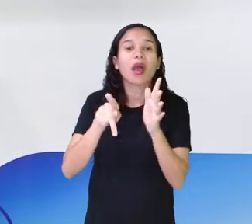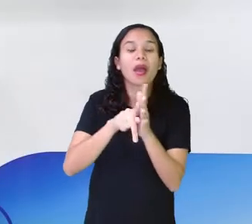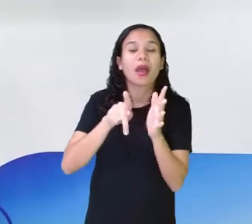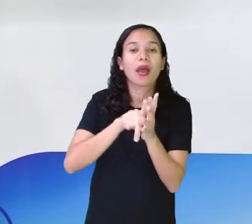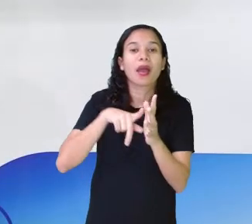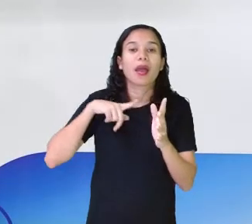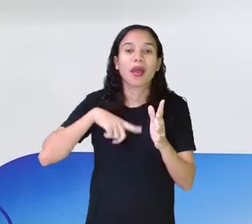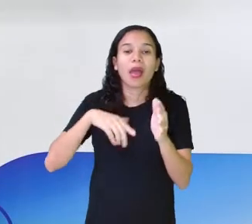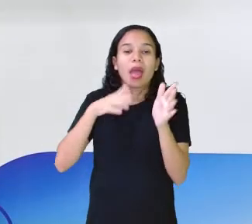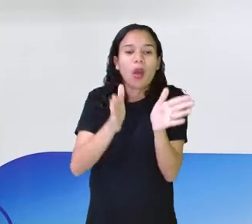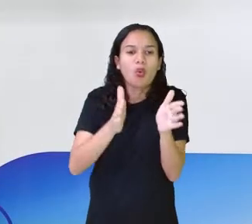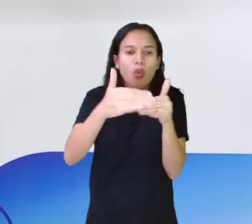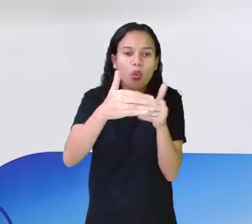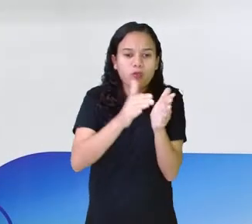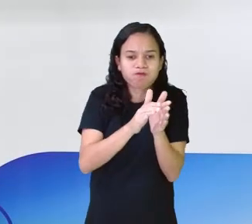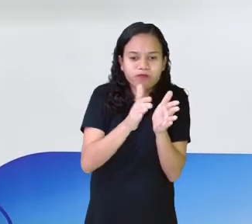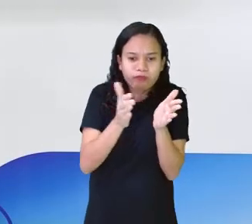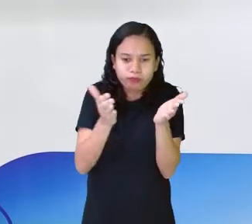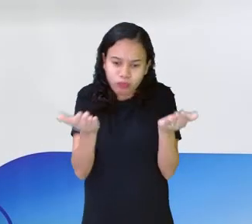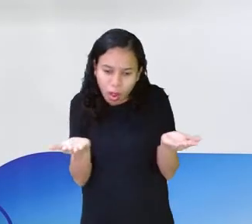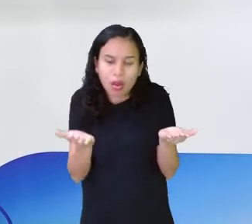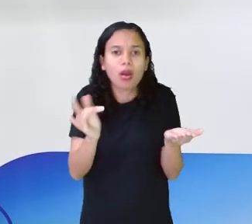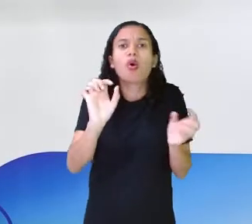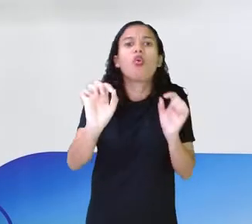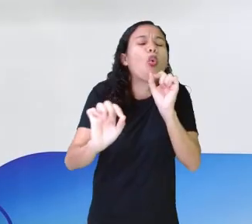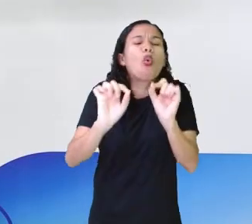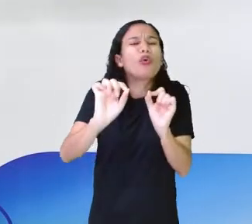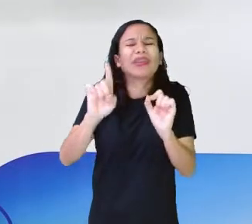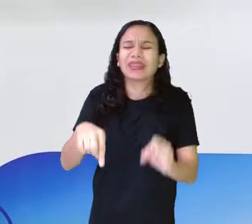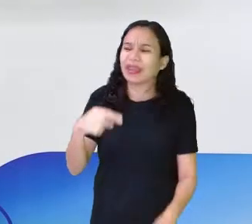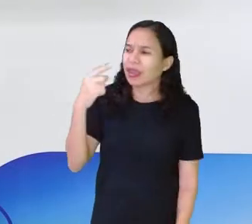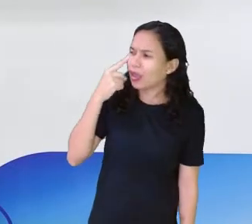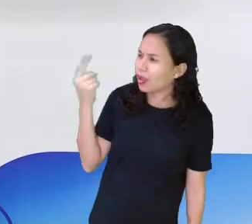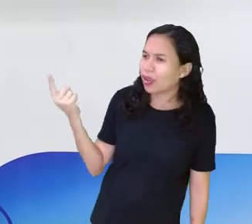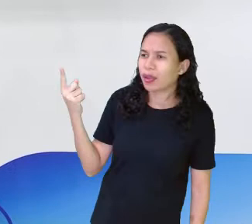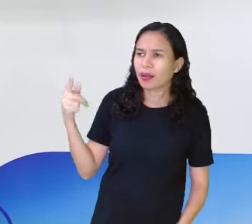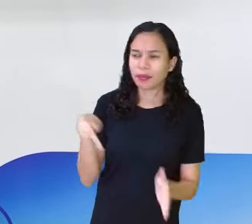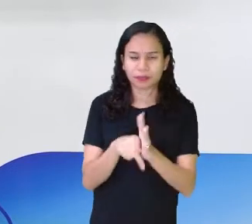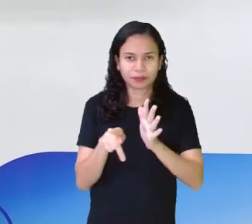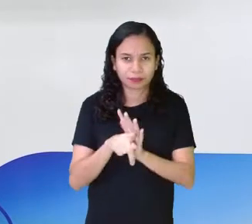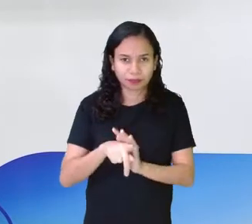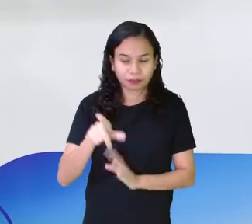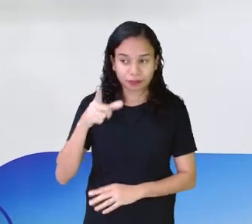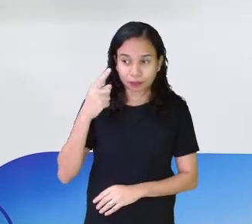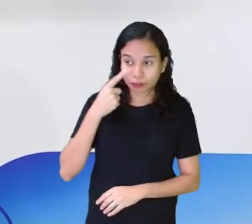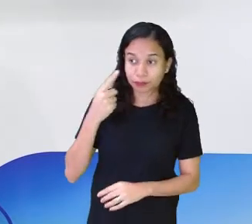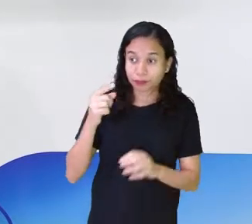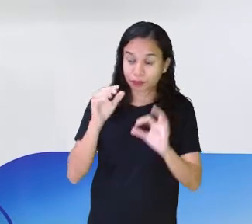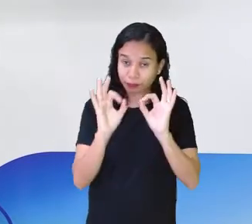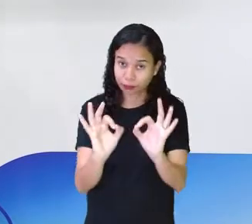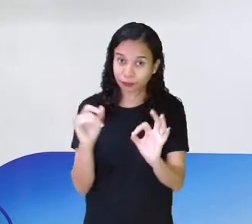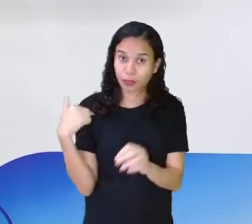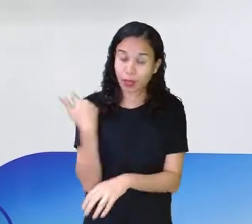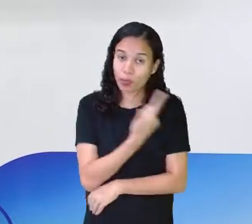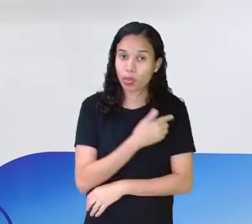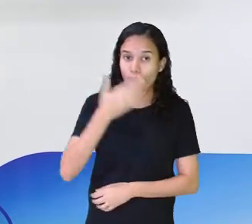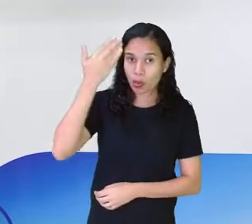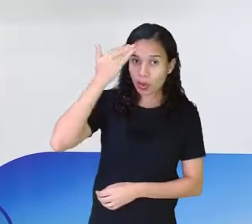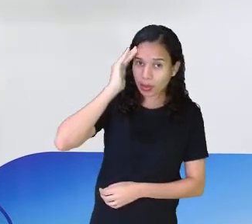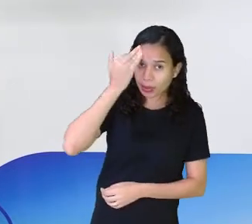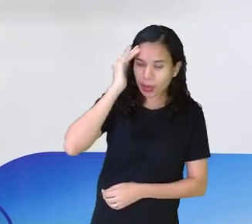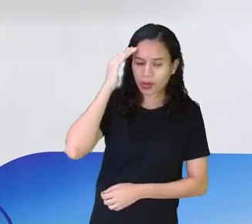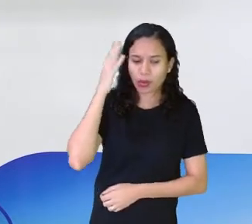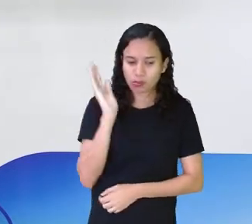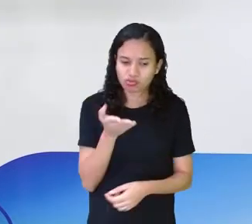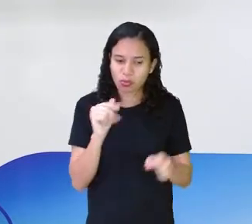figuras espaciais. Professor, o que é a planificação de figuras espaciais? A gente entendeu um pouco